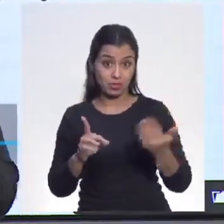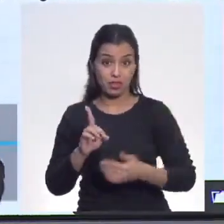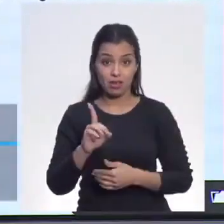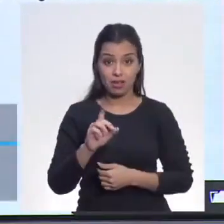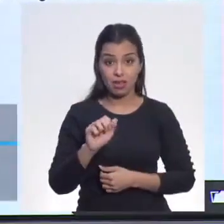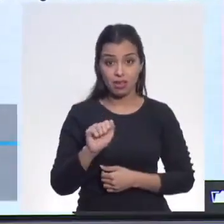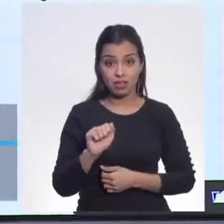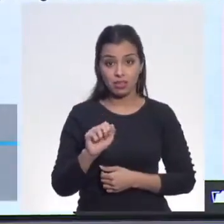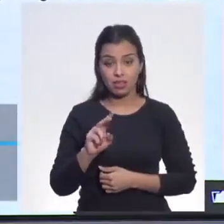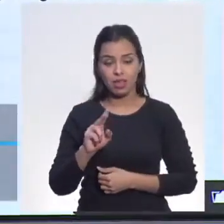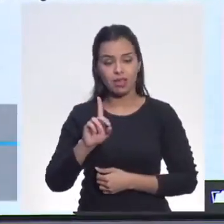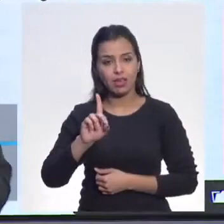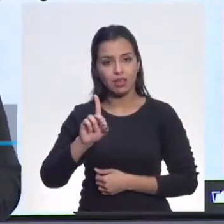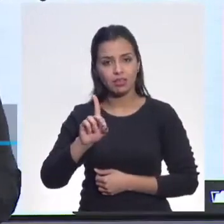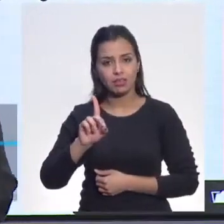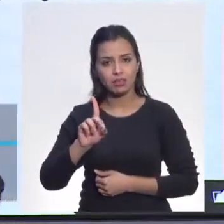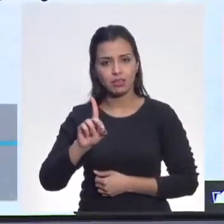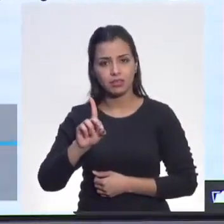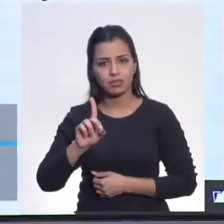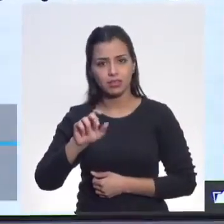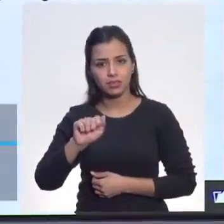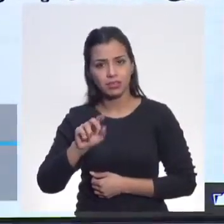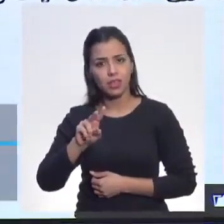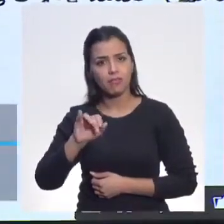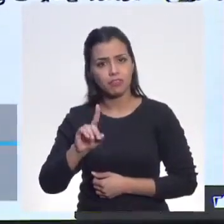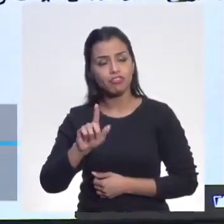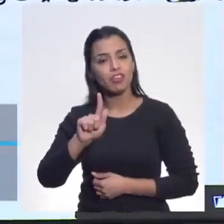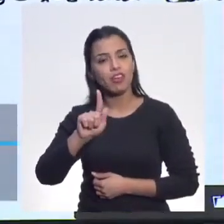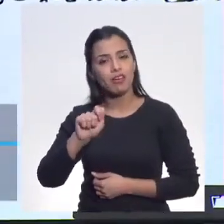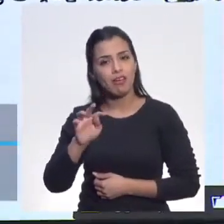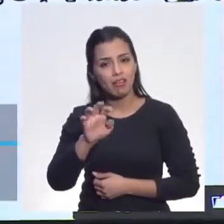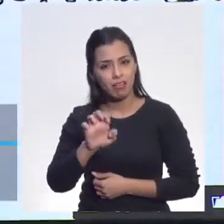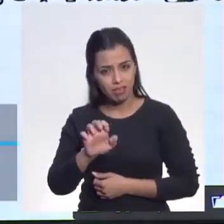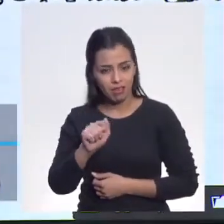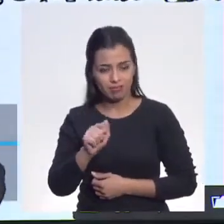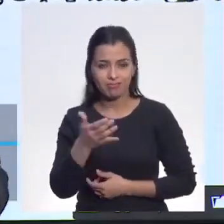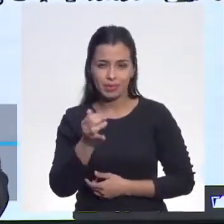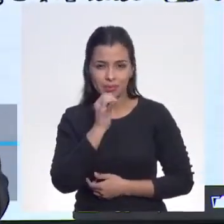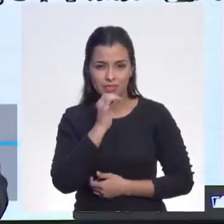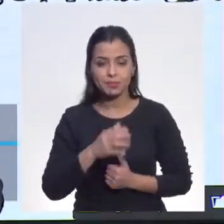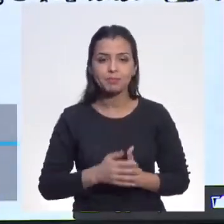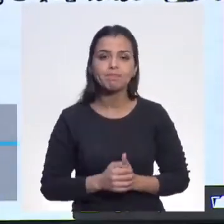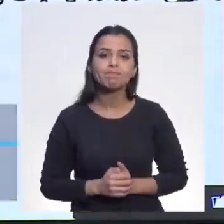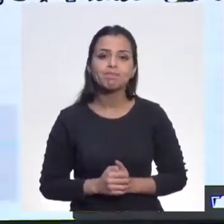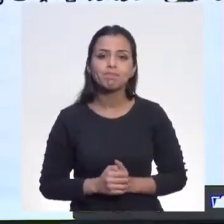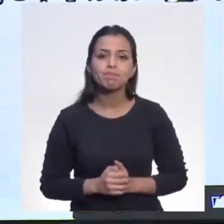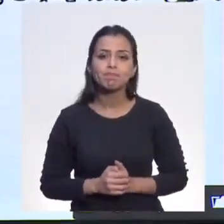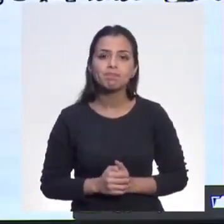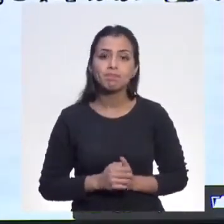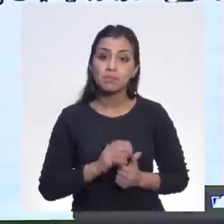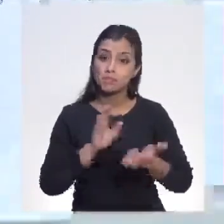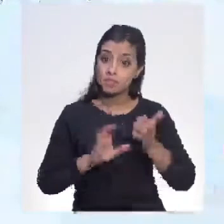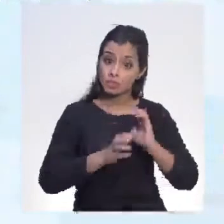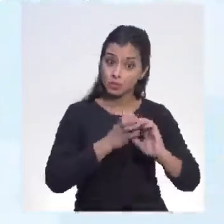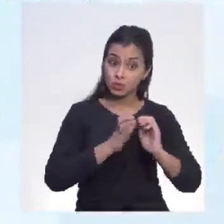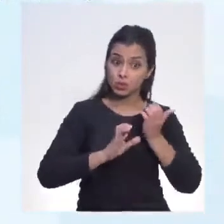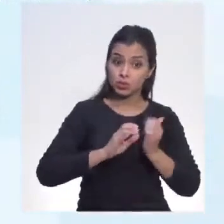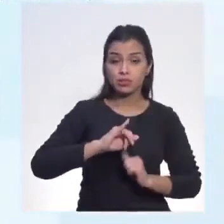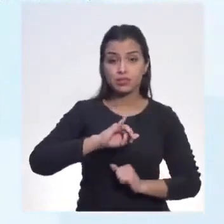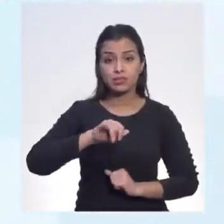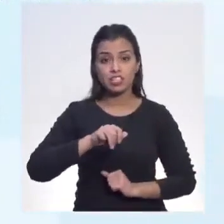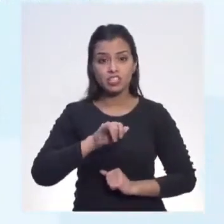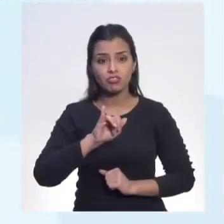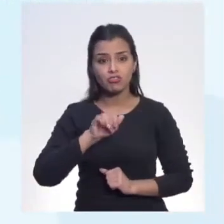enfim, e tantos outros, né? Tá? São tipos diferentes aí. Cantores de jingles. São profissionais que